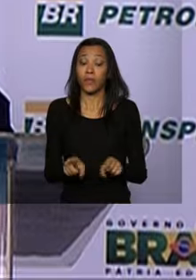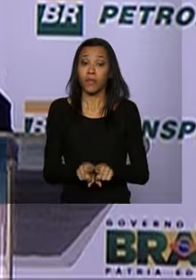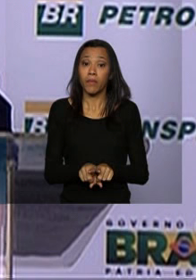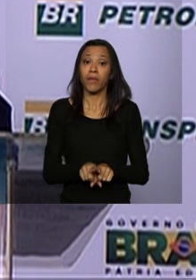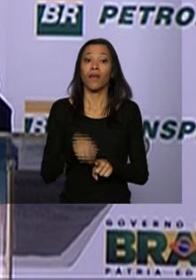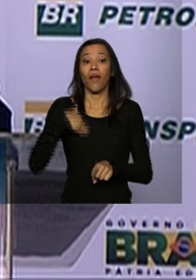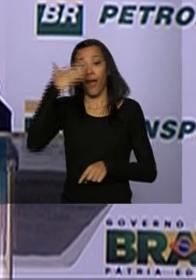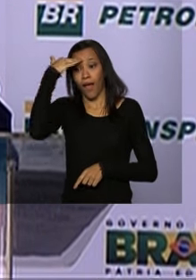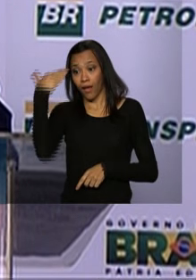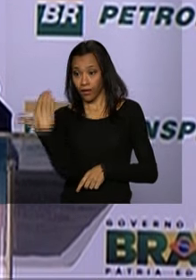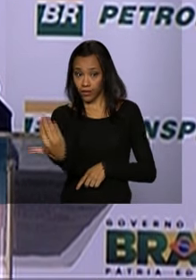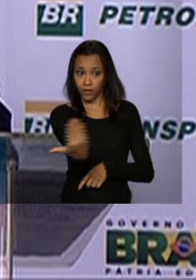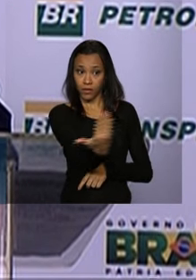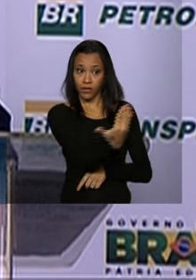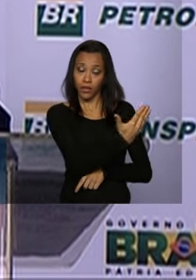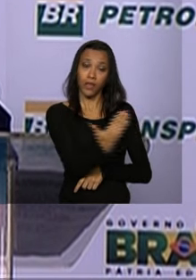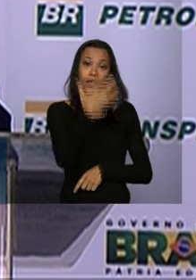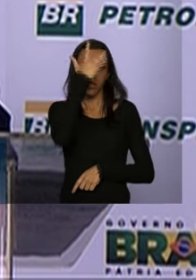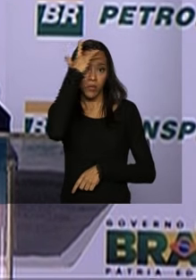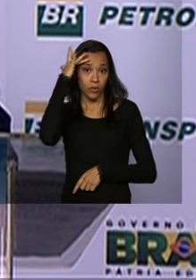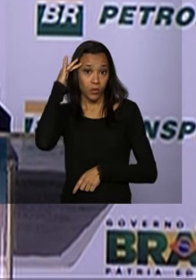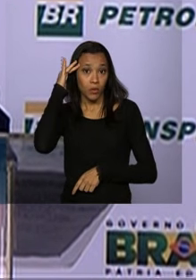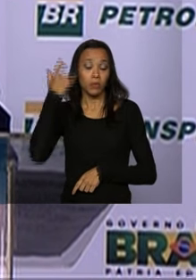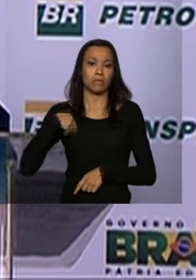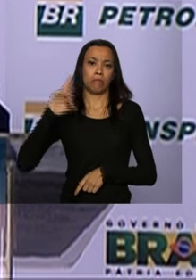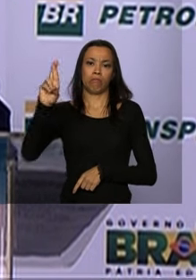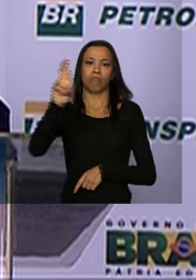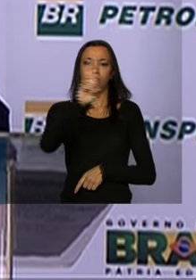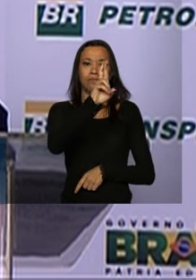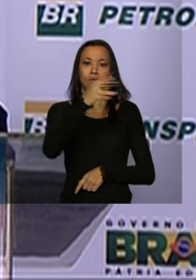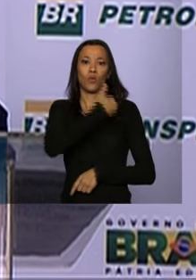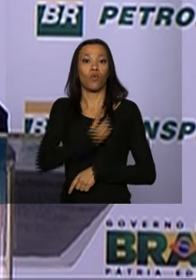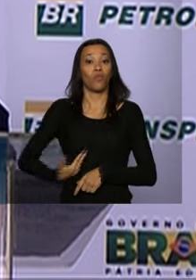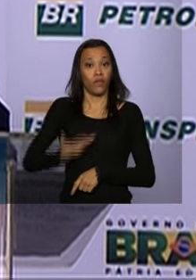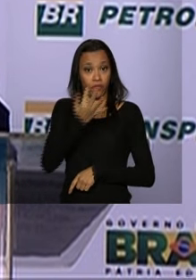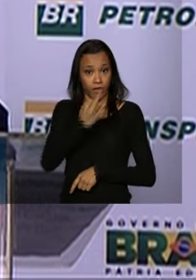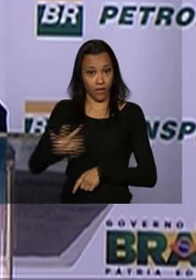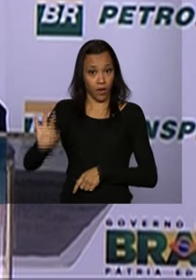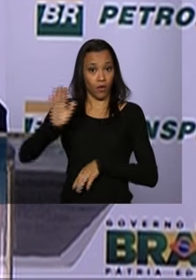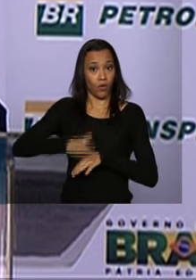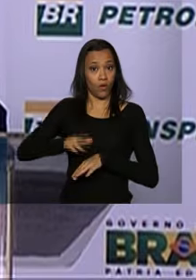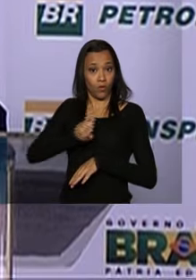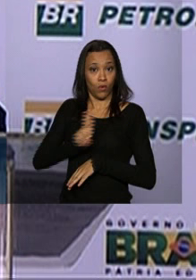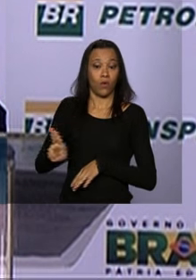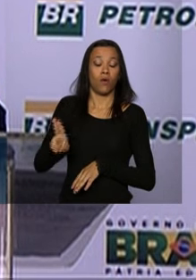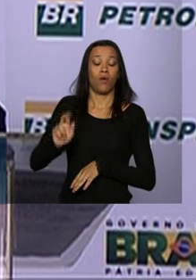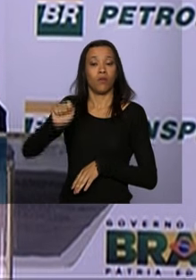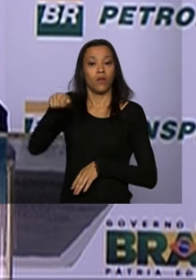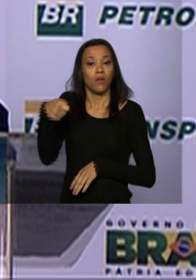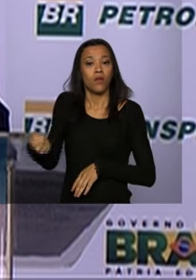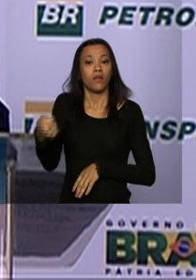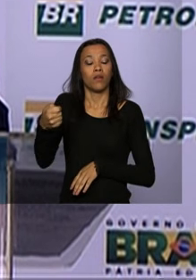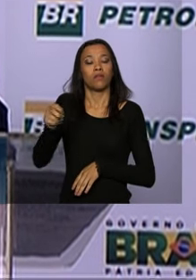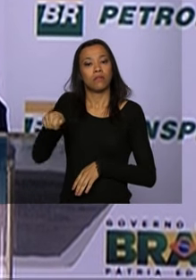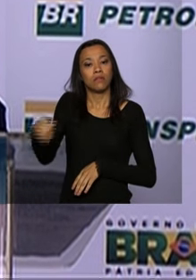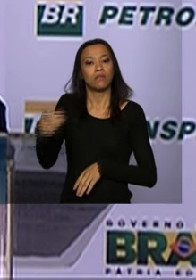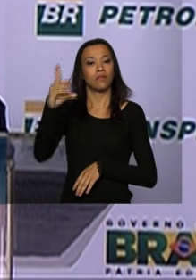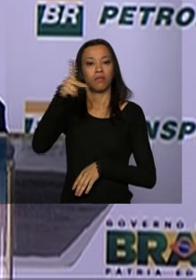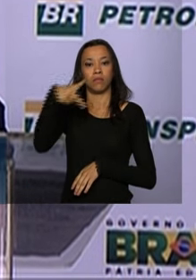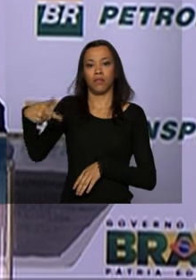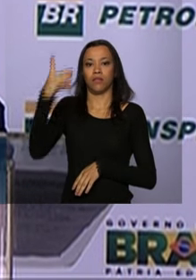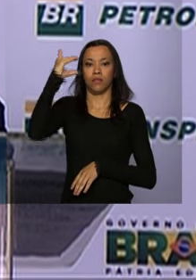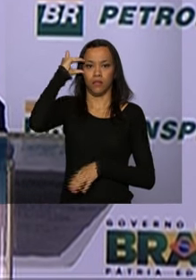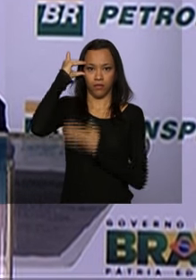às autoridades do governo federal, na pessoa da nossa madrinha, senhora presidente Dilma, e de seus ministros responsáveis por